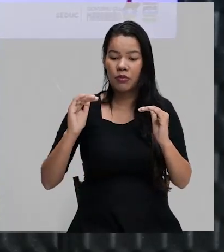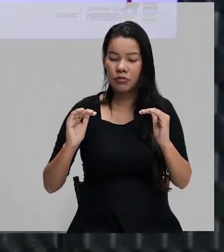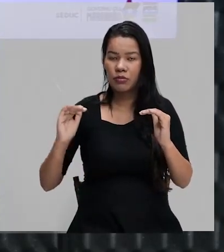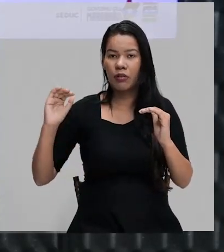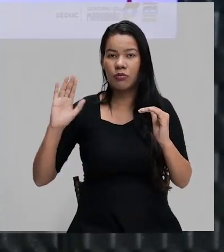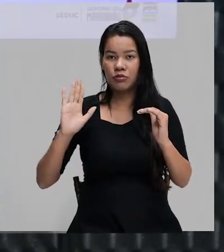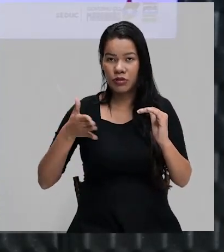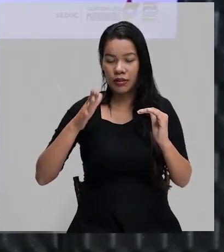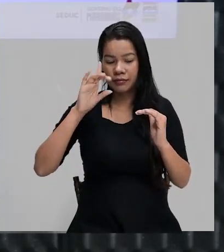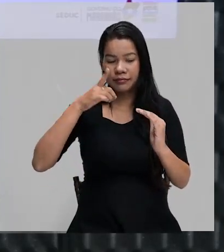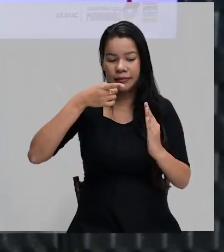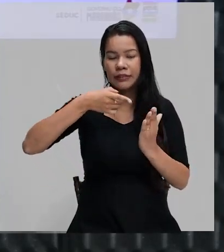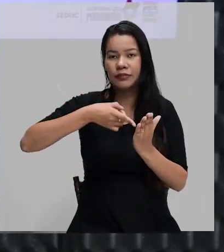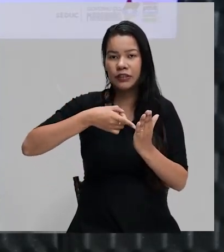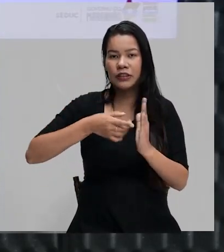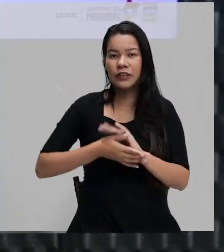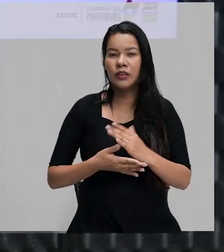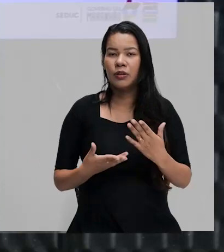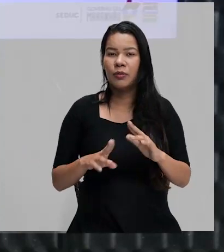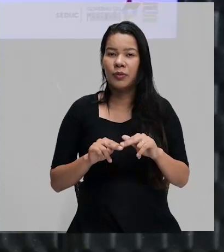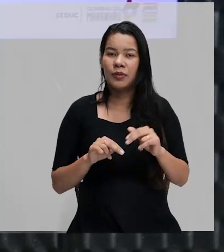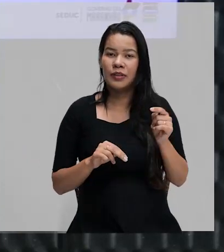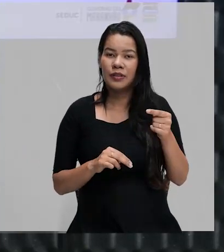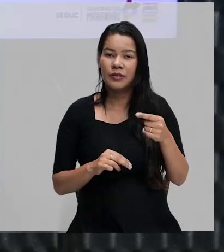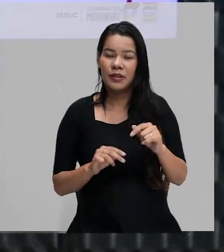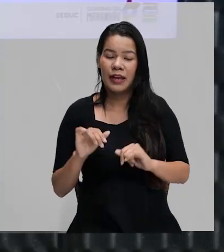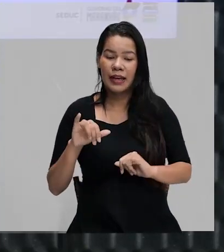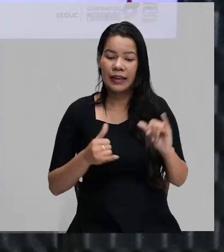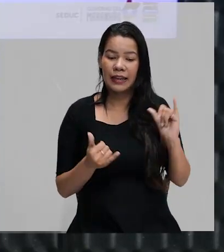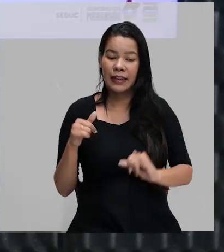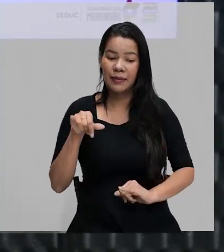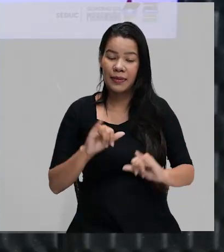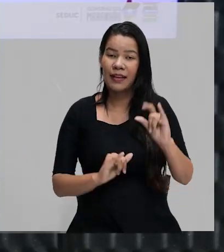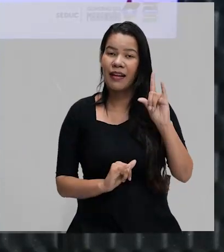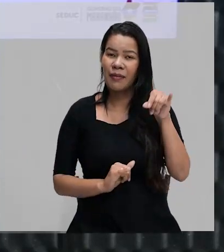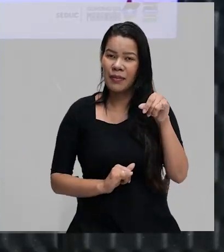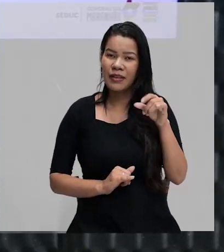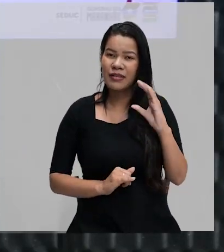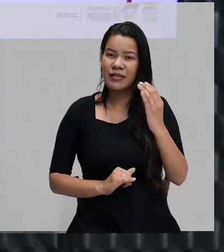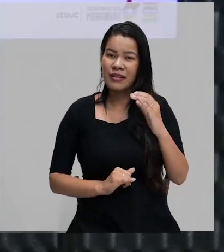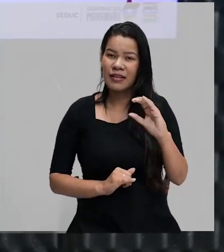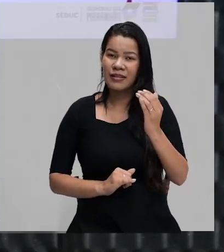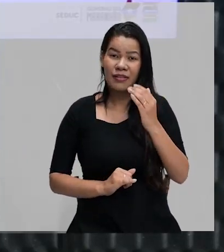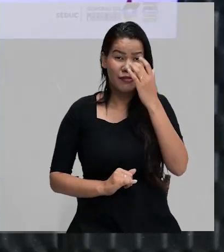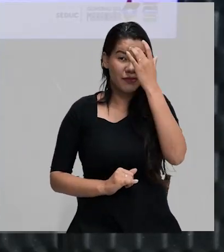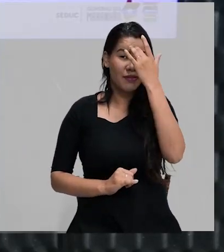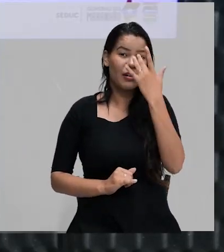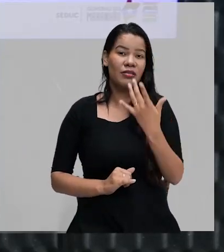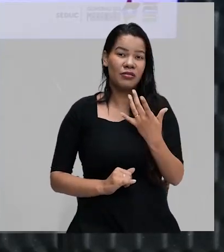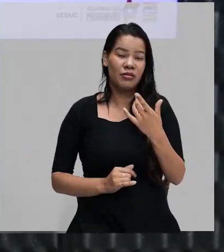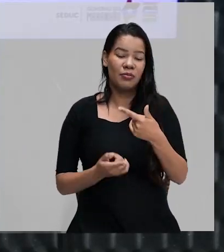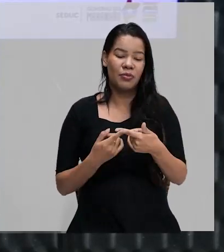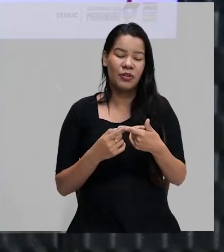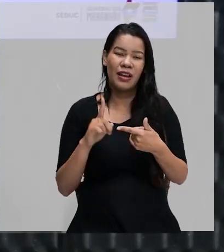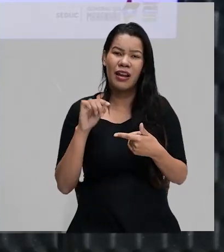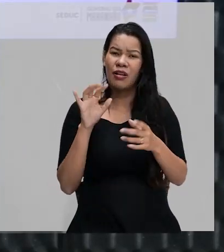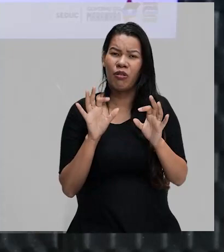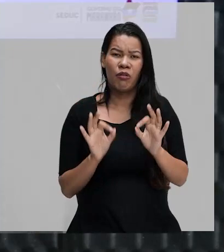definida. Por isso que a química é uma ciência extremamente fácil, certo? Porque é uma ciência